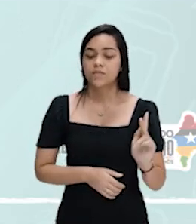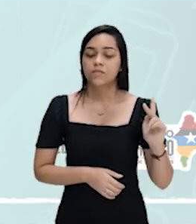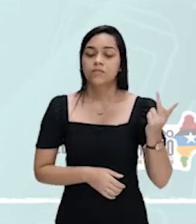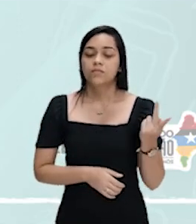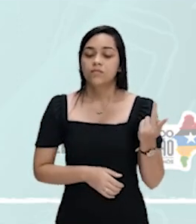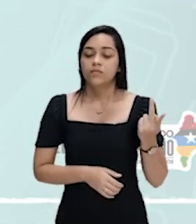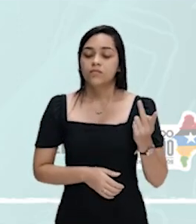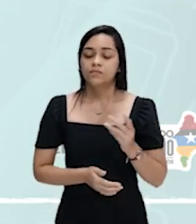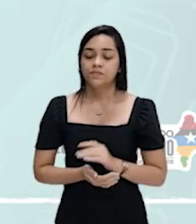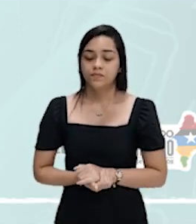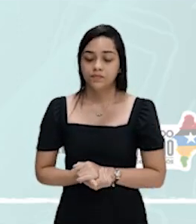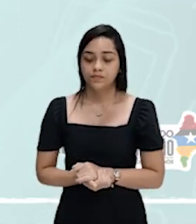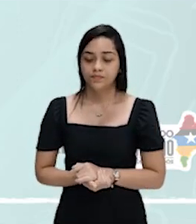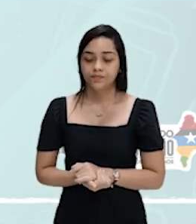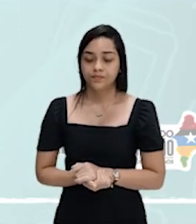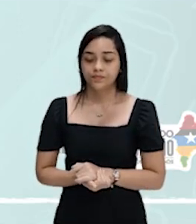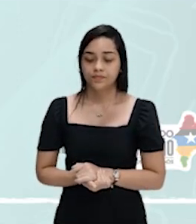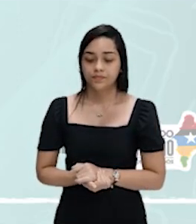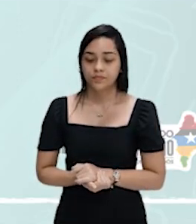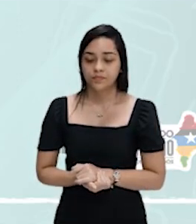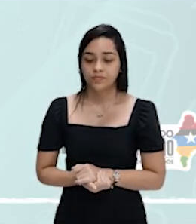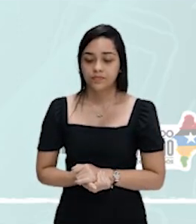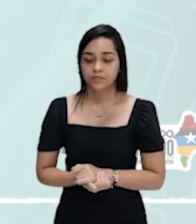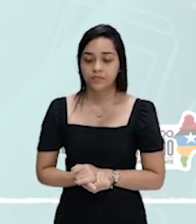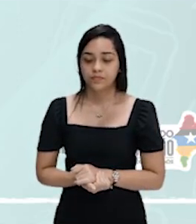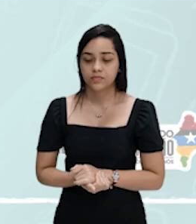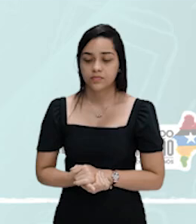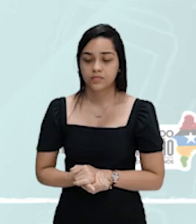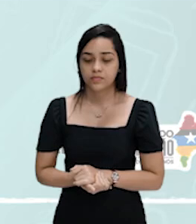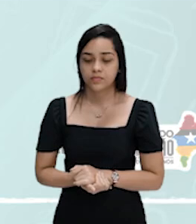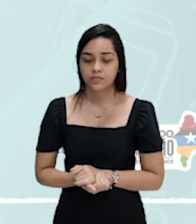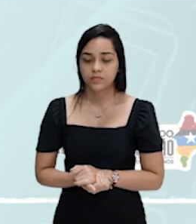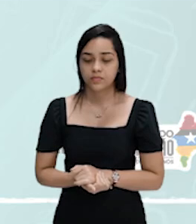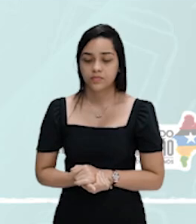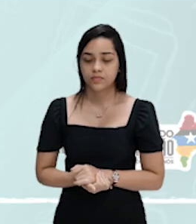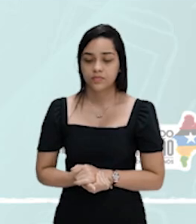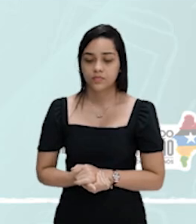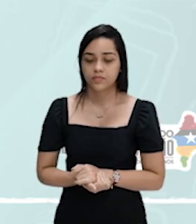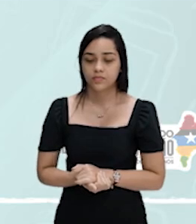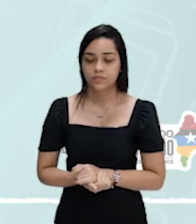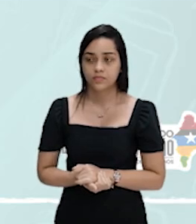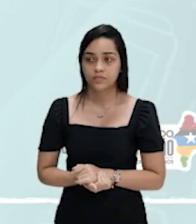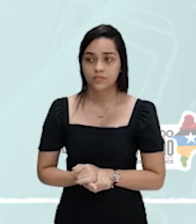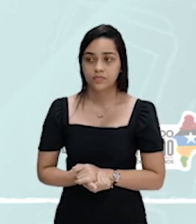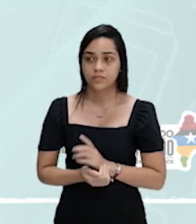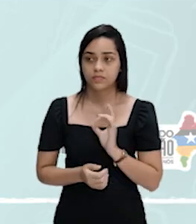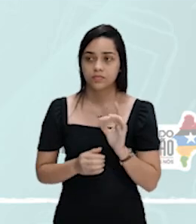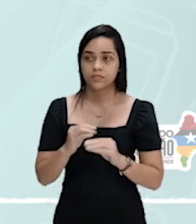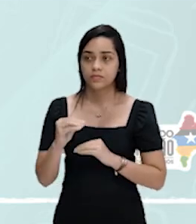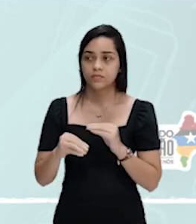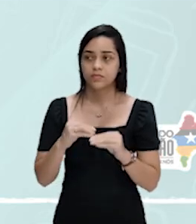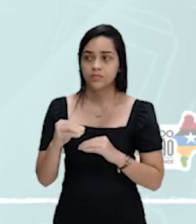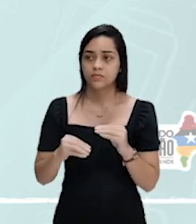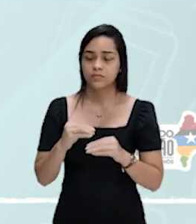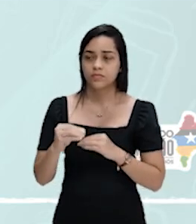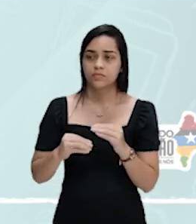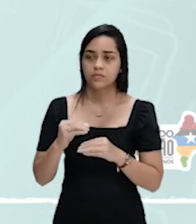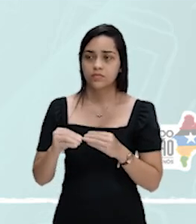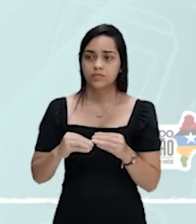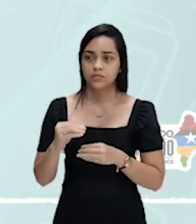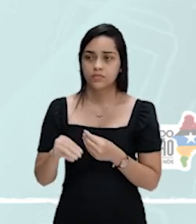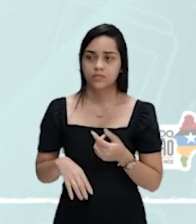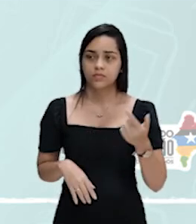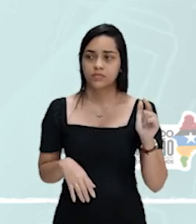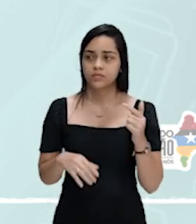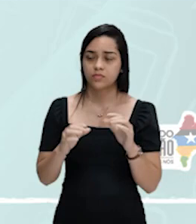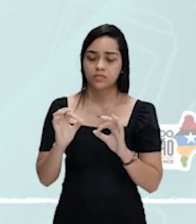artistas que declararam seu voto foram criticados tá E aqui só misturou aqui é advogado na